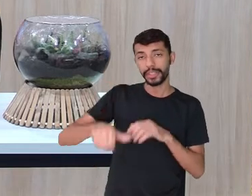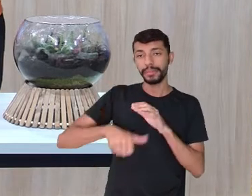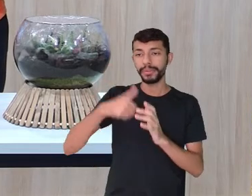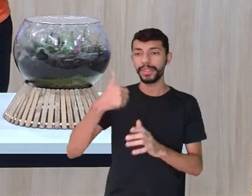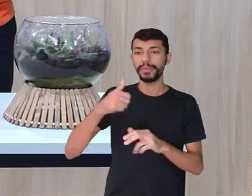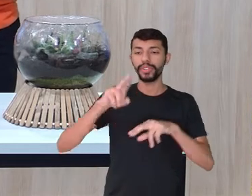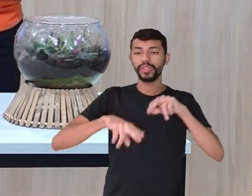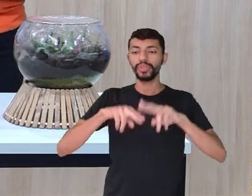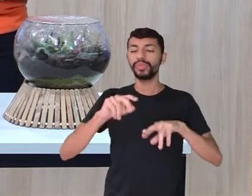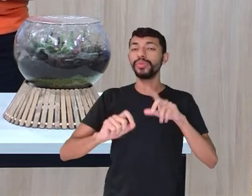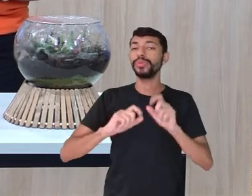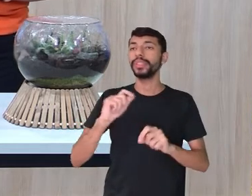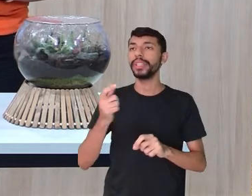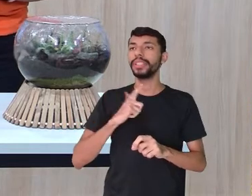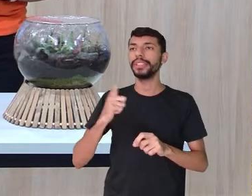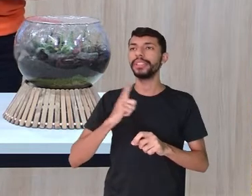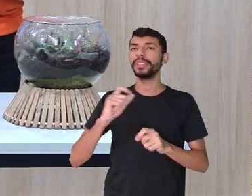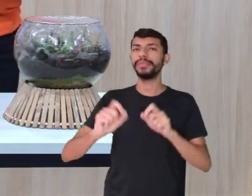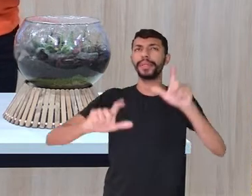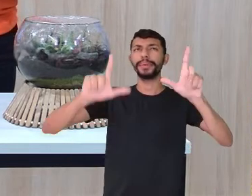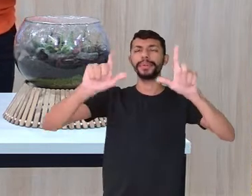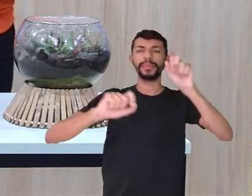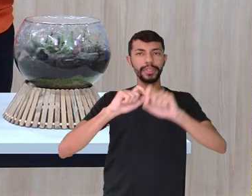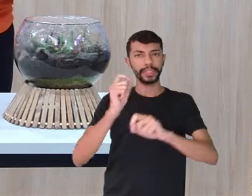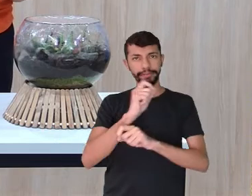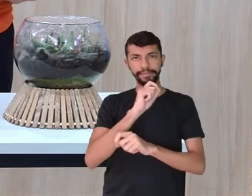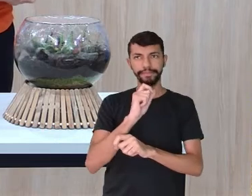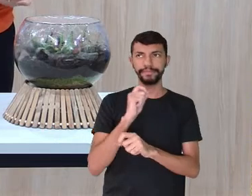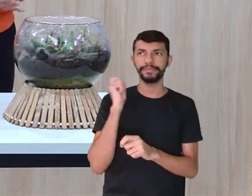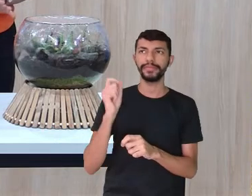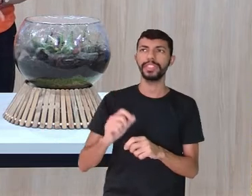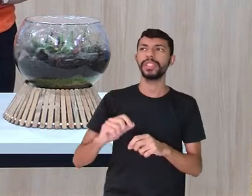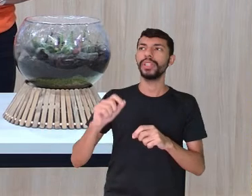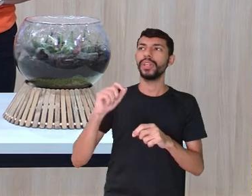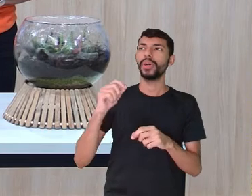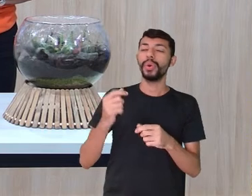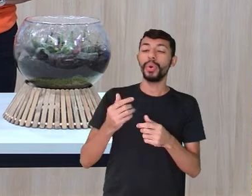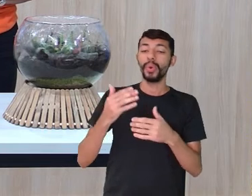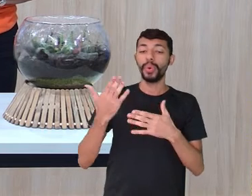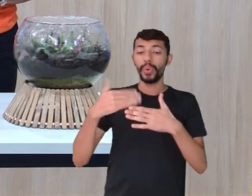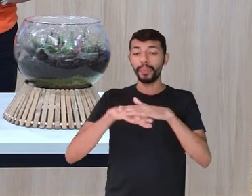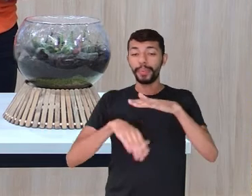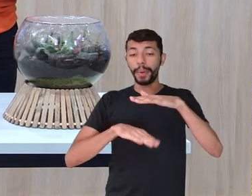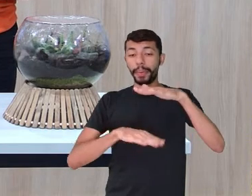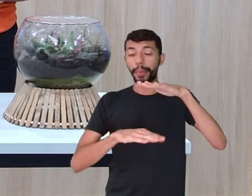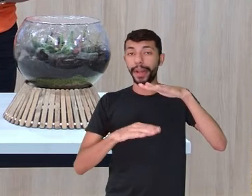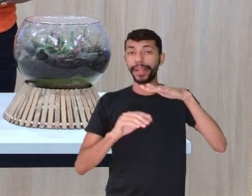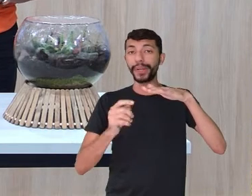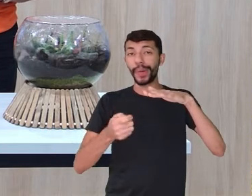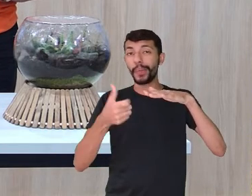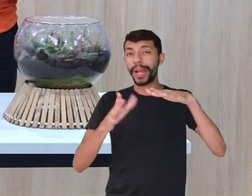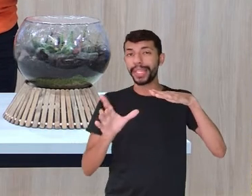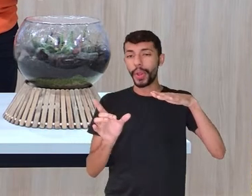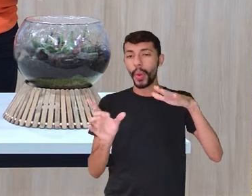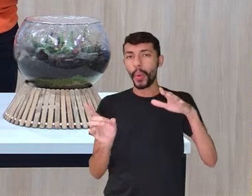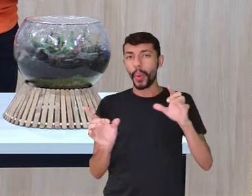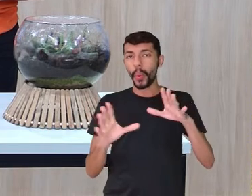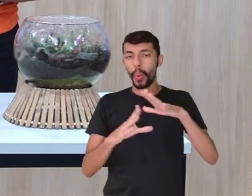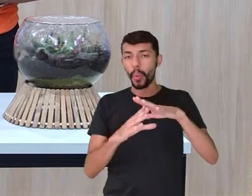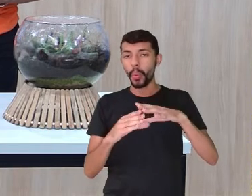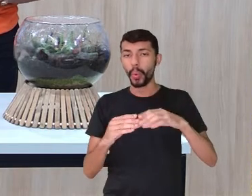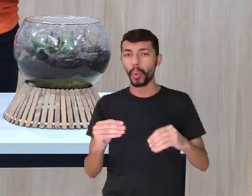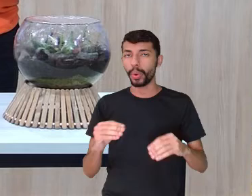uma reportagem falando sobre a questão que o estoque já está quase zerado. Então, pessoal, vocês que já